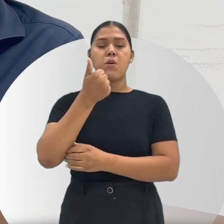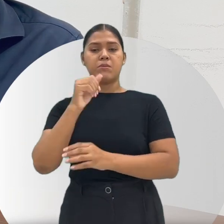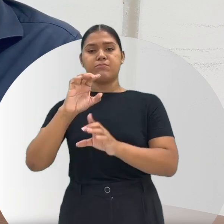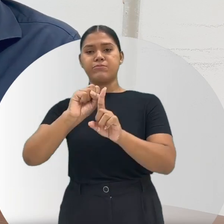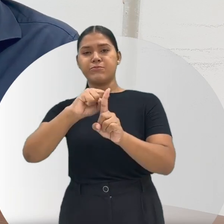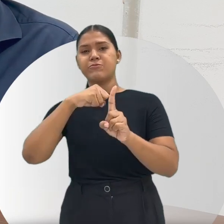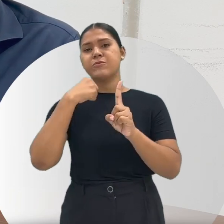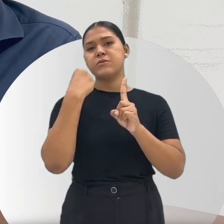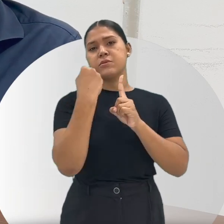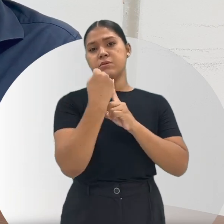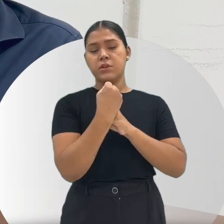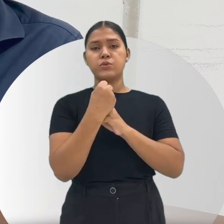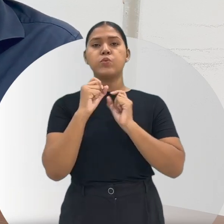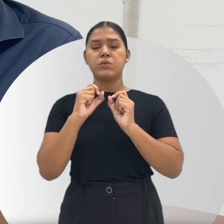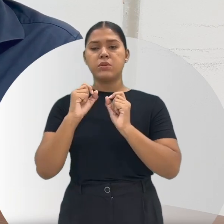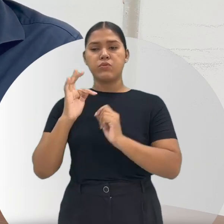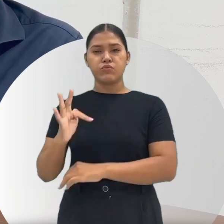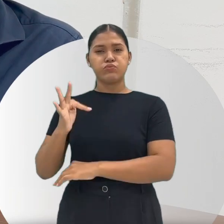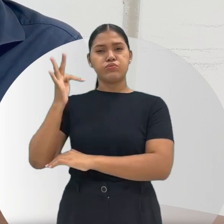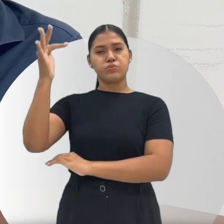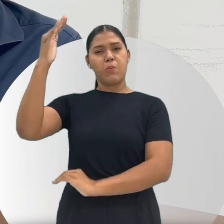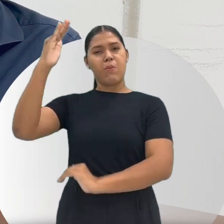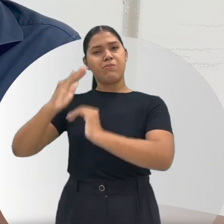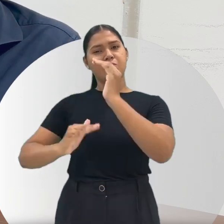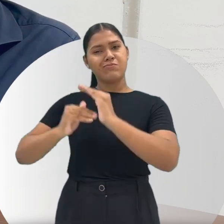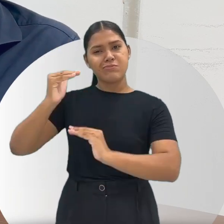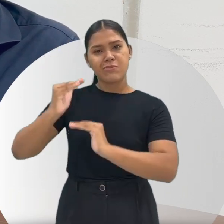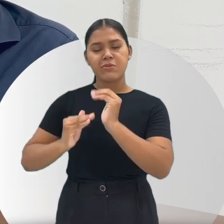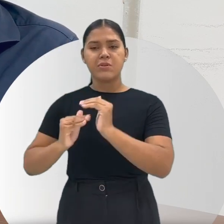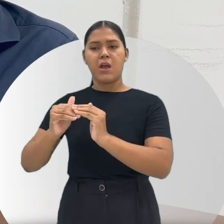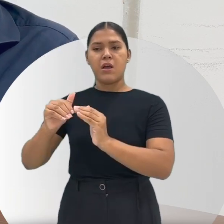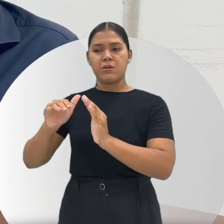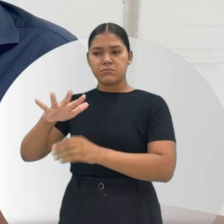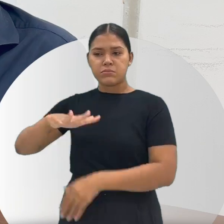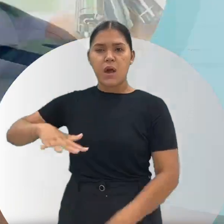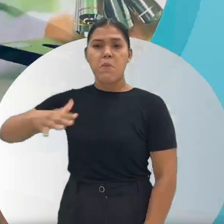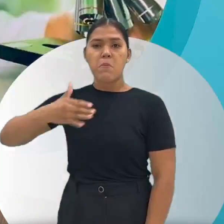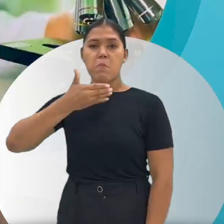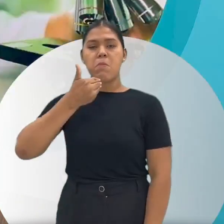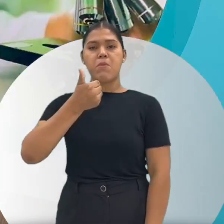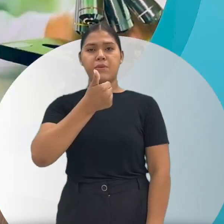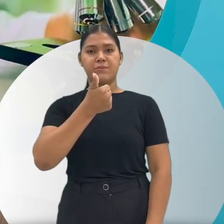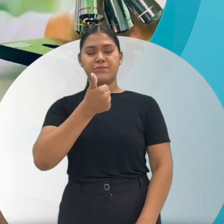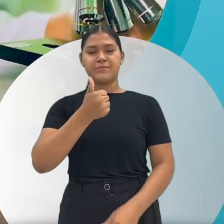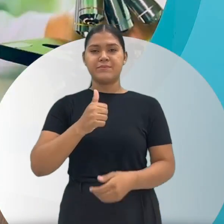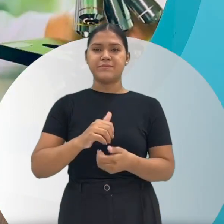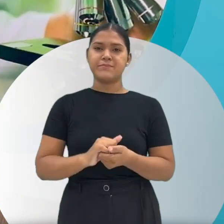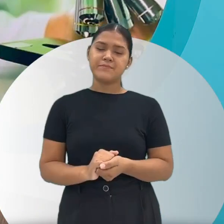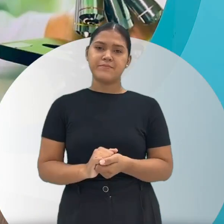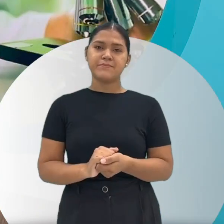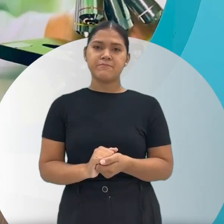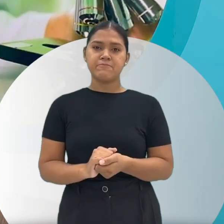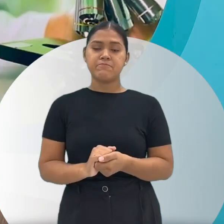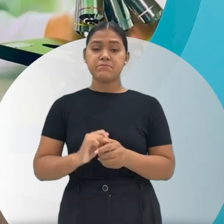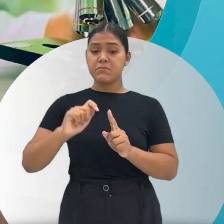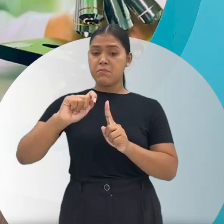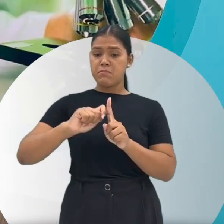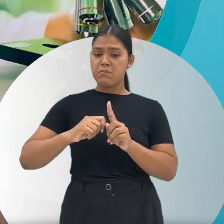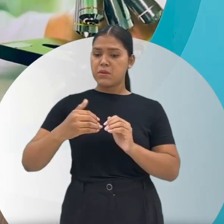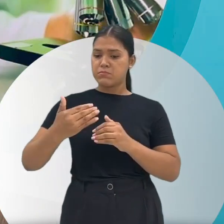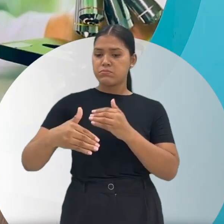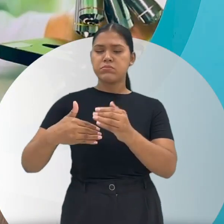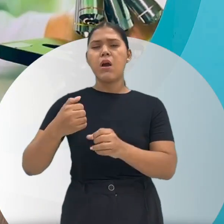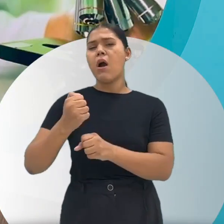serviço, um profissional que vai fazer uma mudança na sua microrregião. E assim, para os próximos meses, até para os próximos